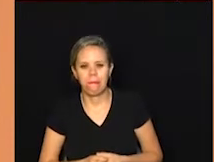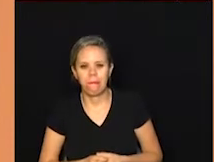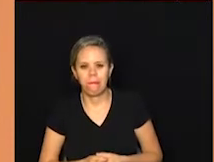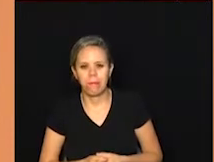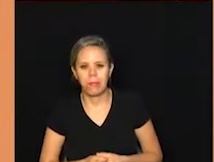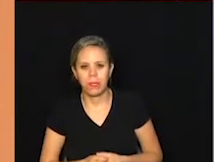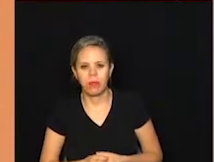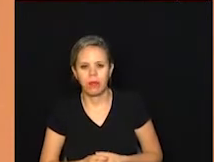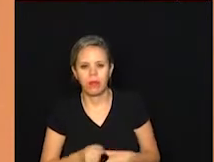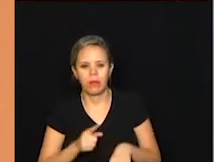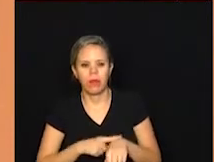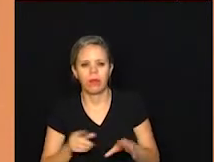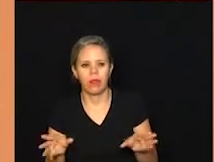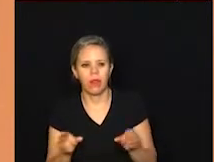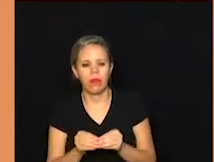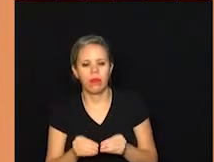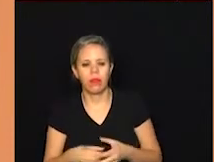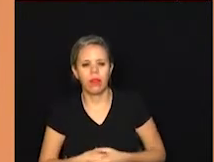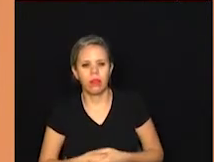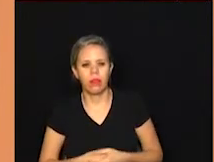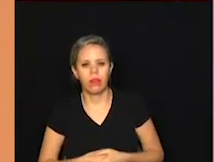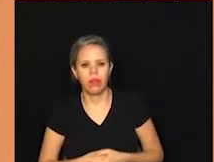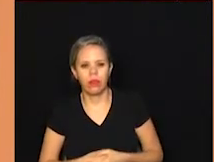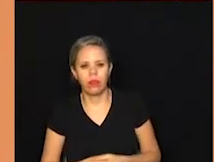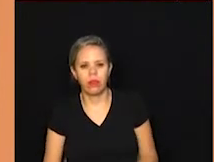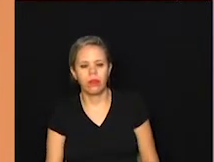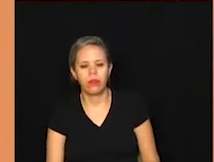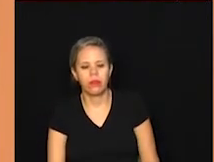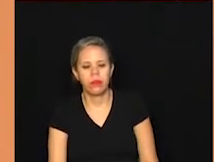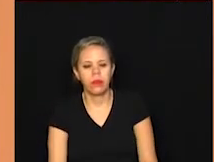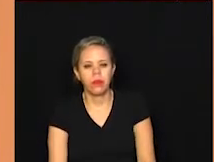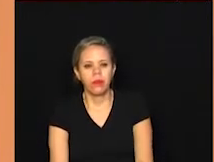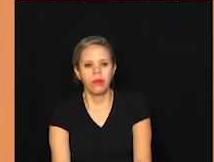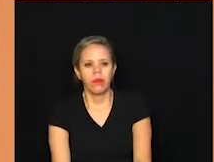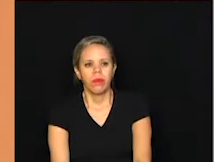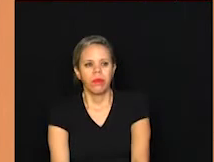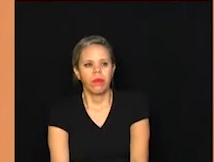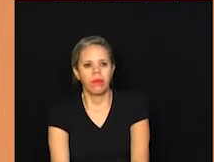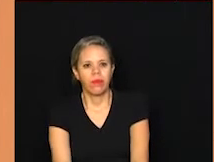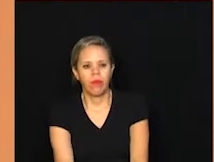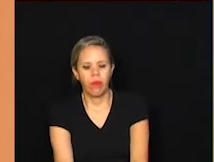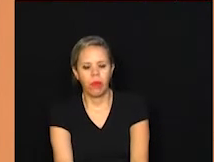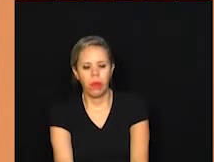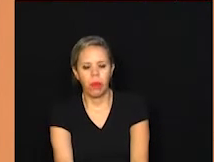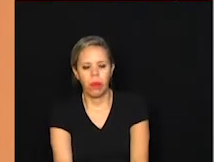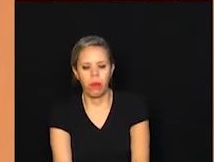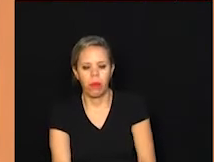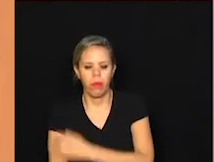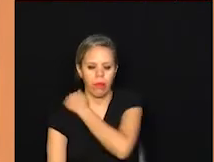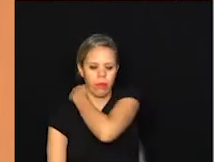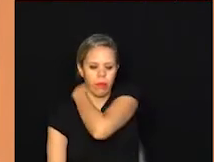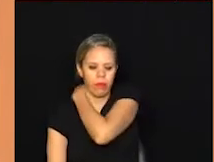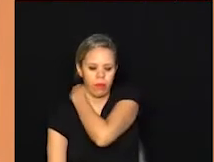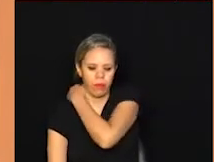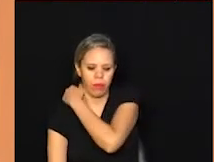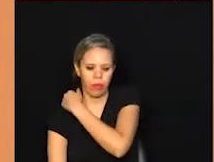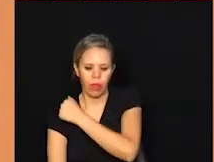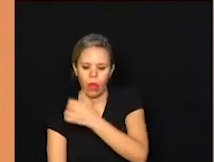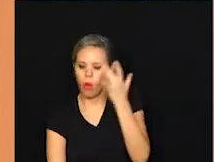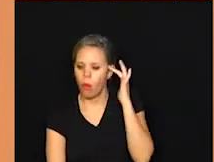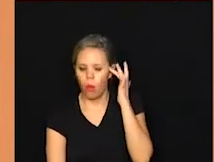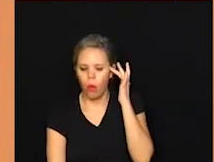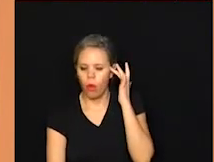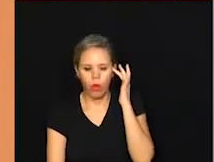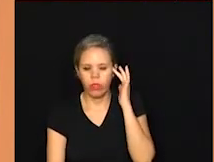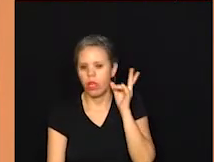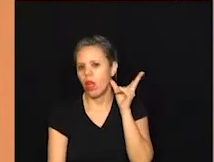O nosso tempo está acabando aqui, vou ver se a Jaque consegue... Vereadora, eu acredito que ela não está conseguindo conectar o